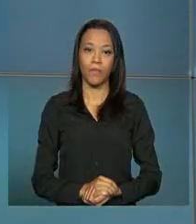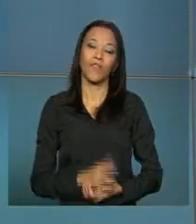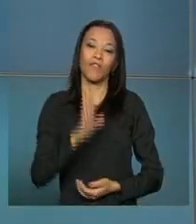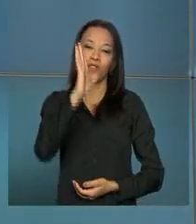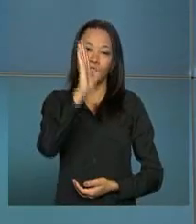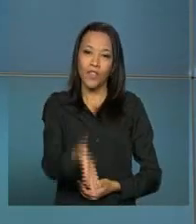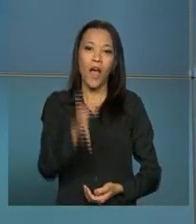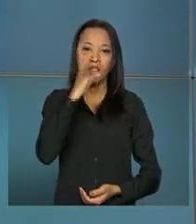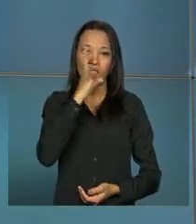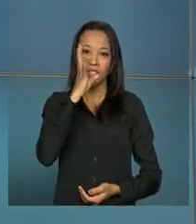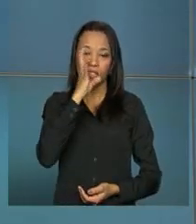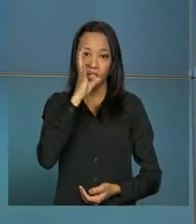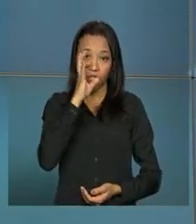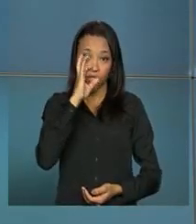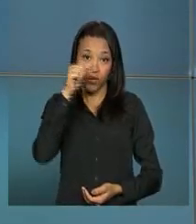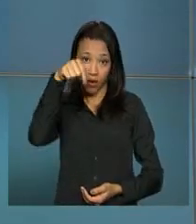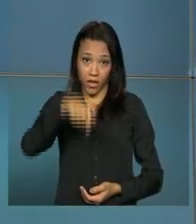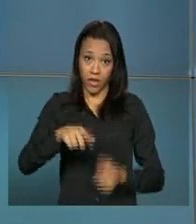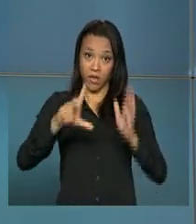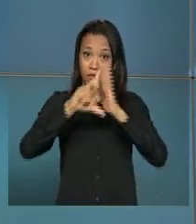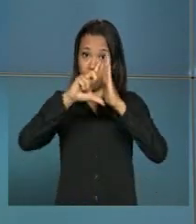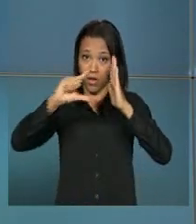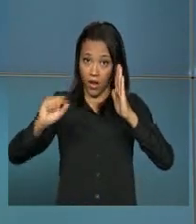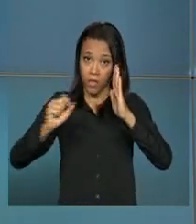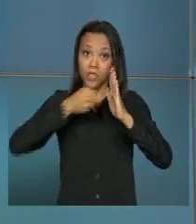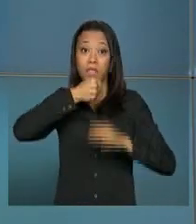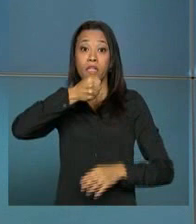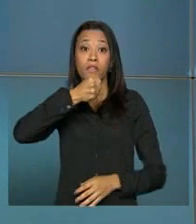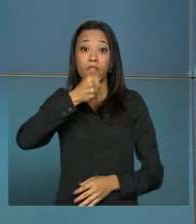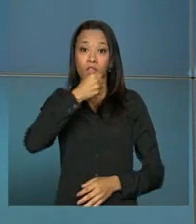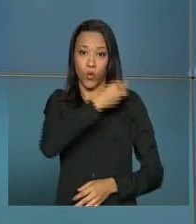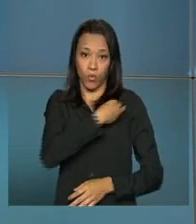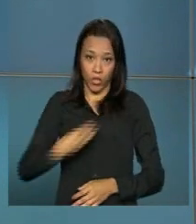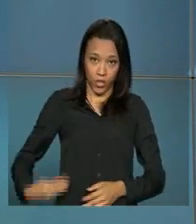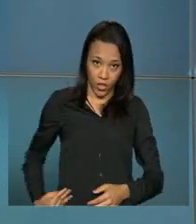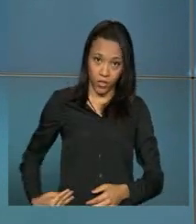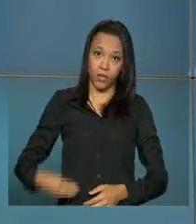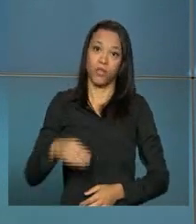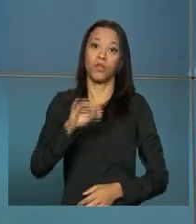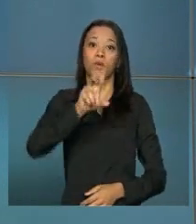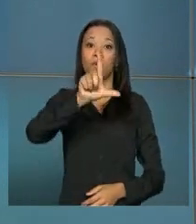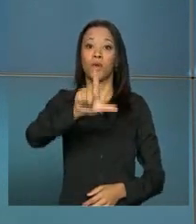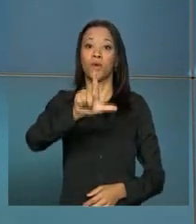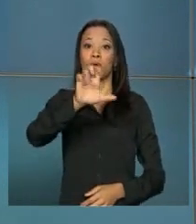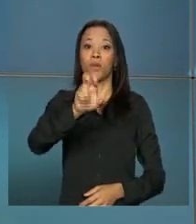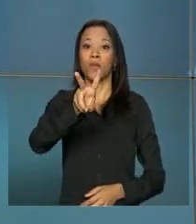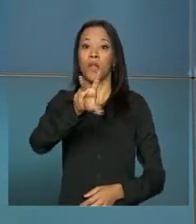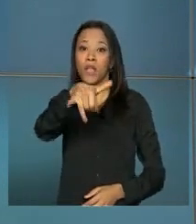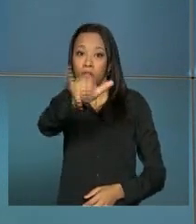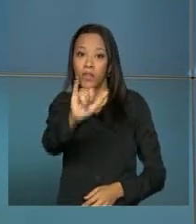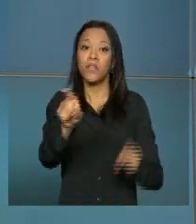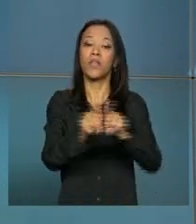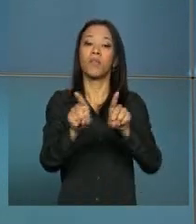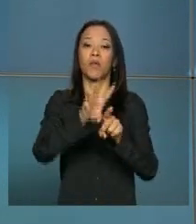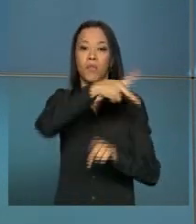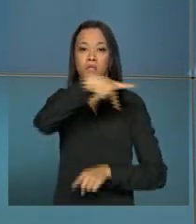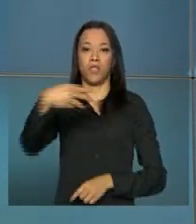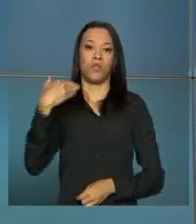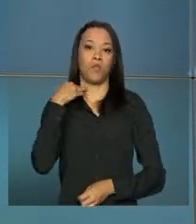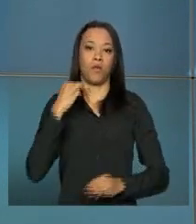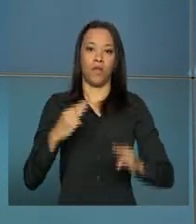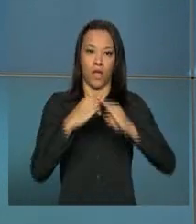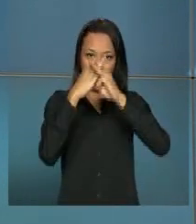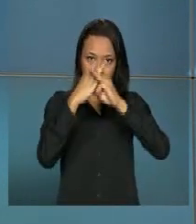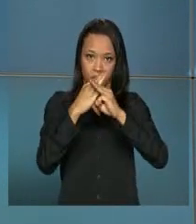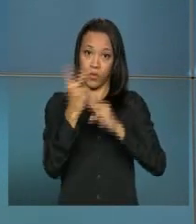Você assistiu ao vivo do Palácio do Planalto, entrevista coletiva com o ministro da Fazenda, Joaquim Levy, e a presidente da Caixa, Miriam Belchior.